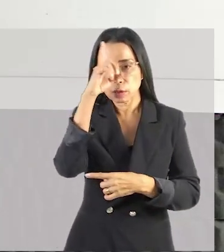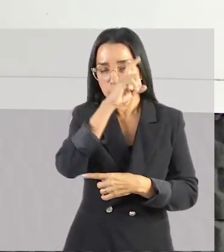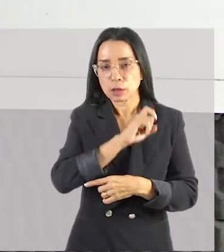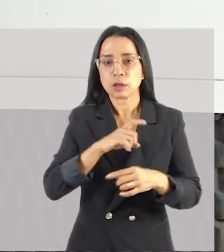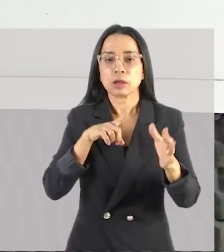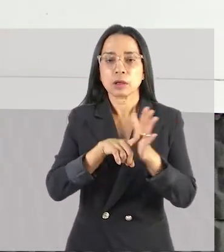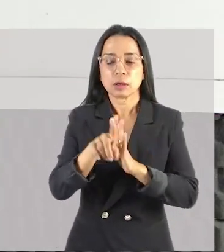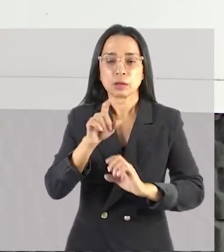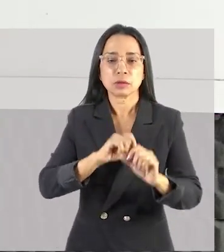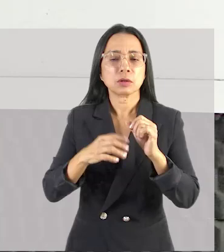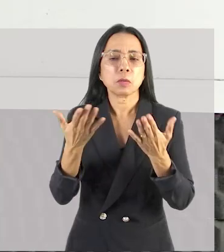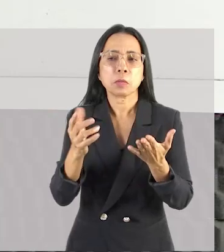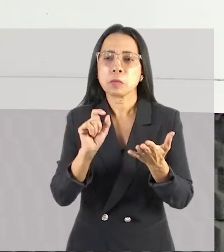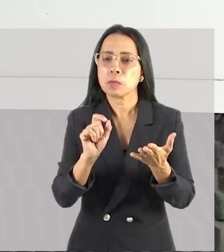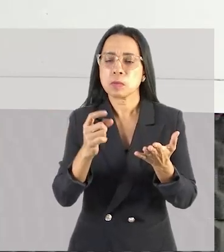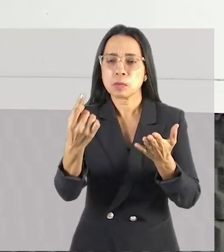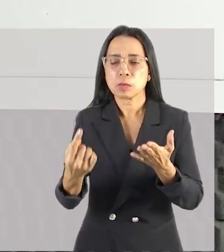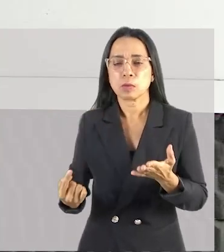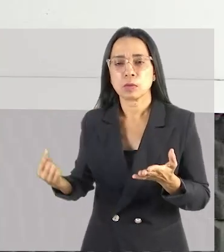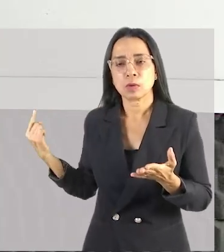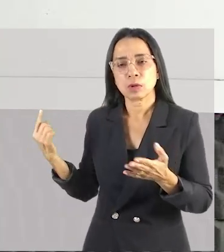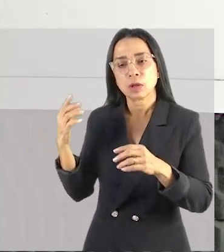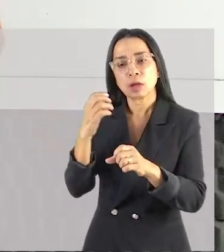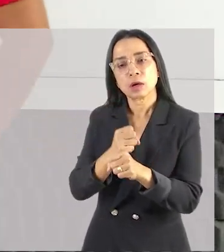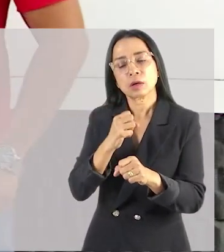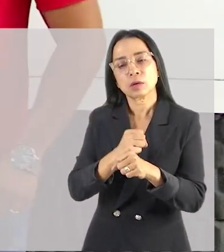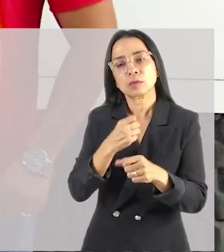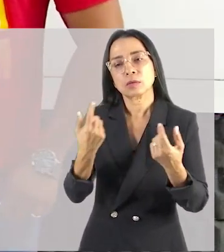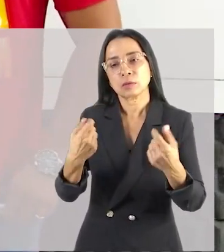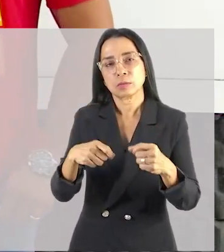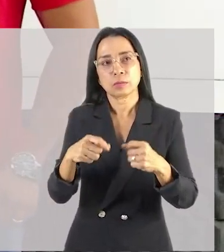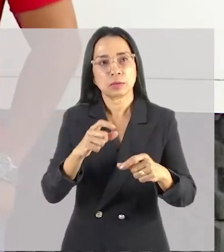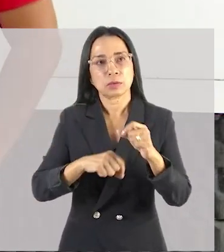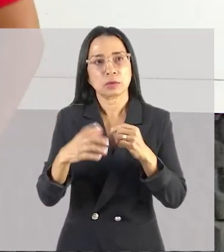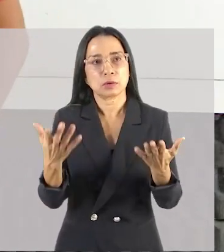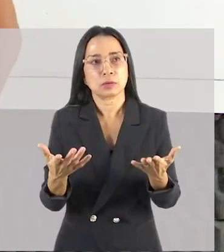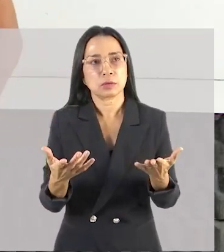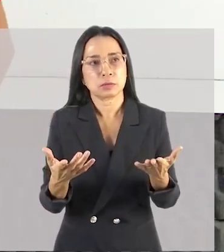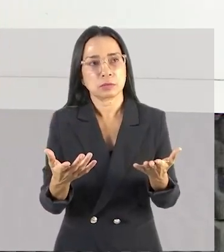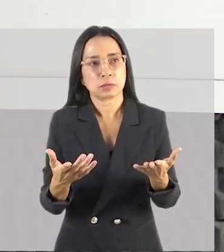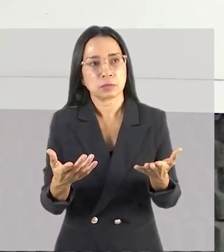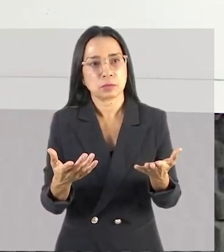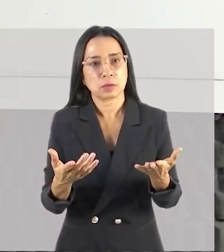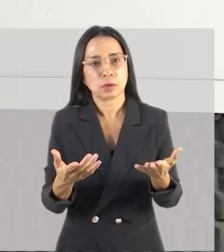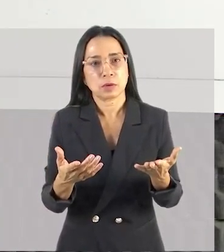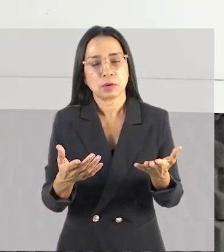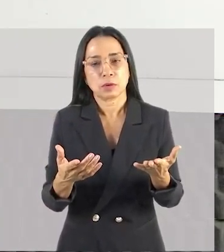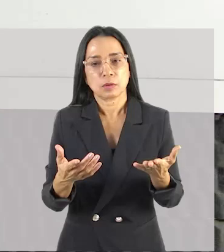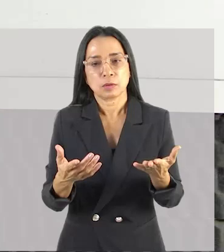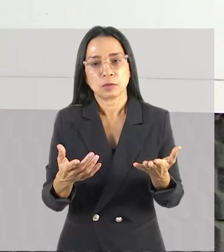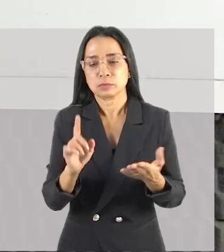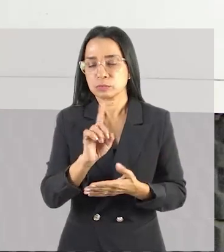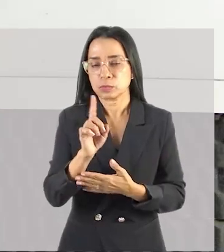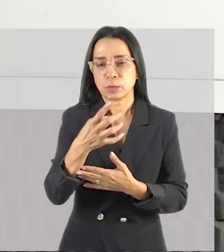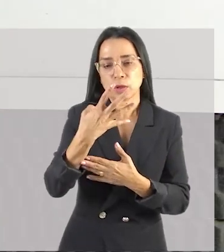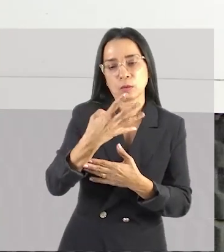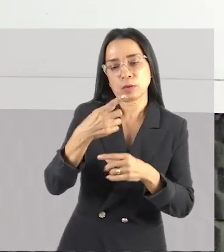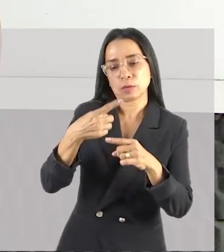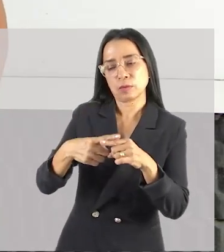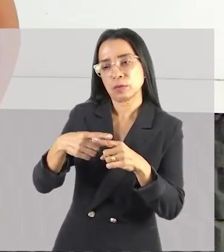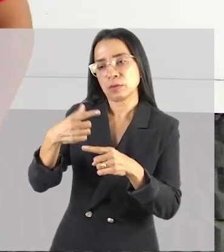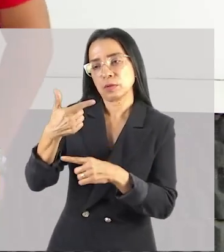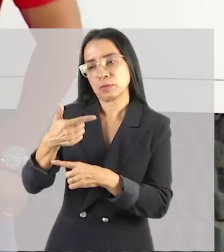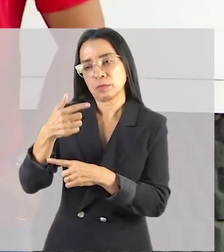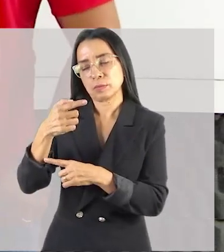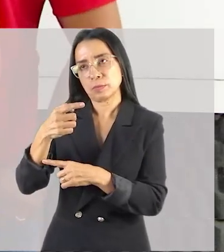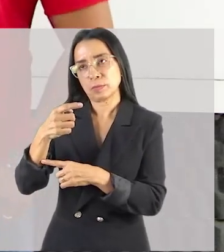aí. Para calcular a desse triângulo aqui, eu preciso do seu lado. Ele não me deu. Não é 4,25.